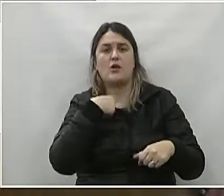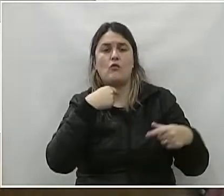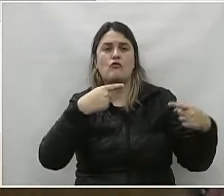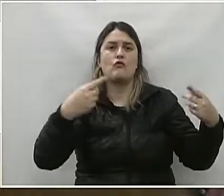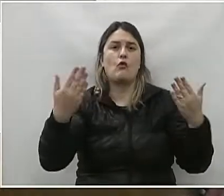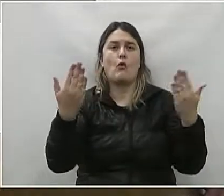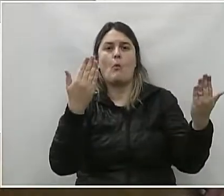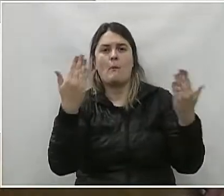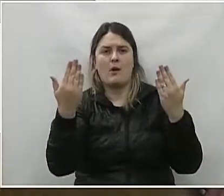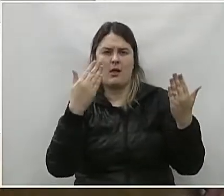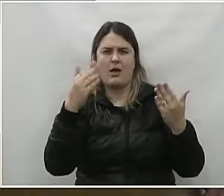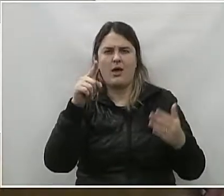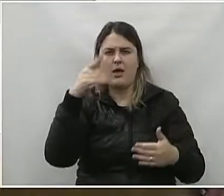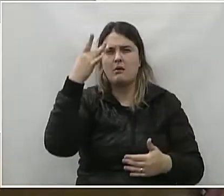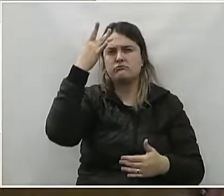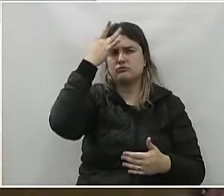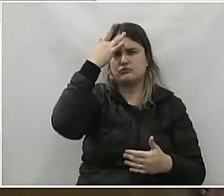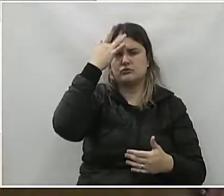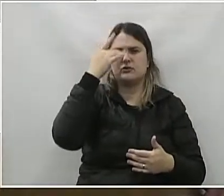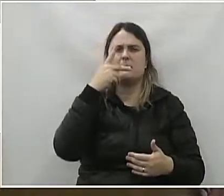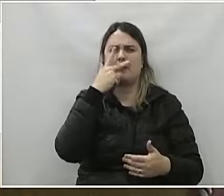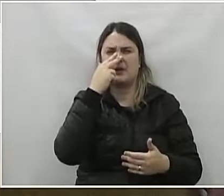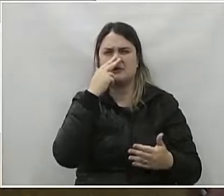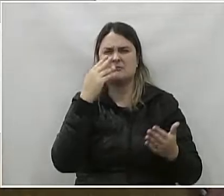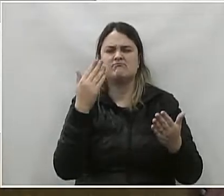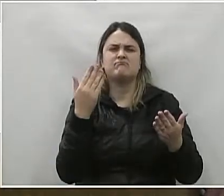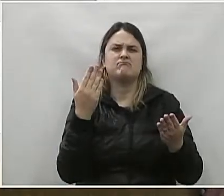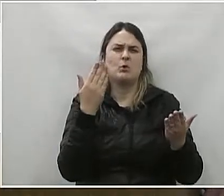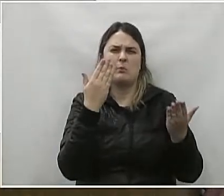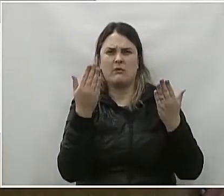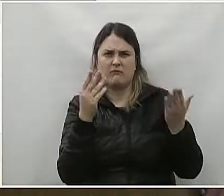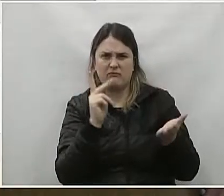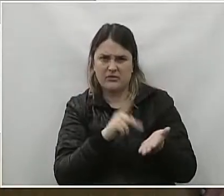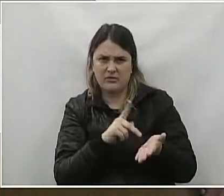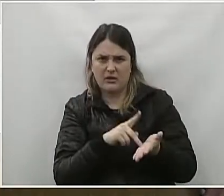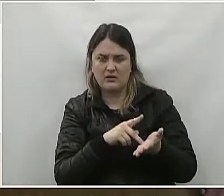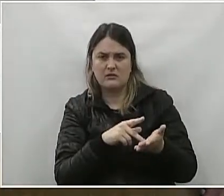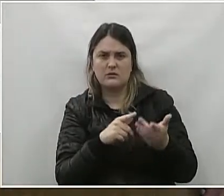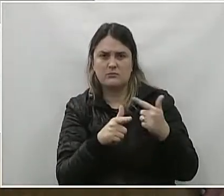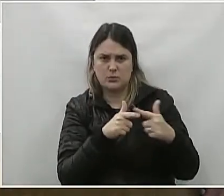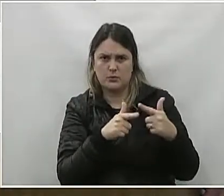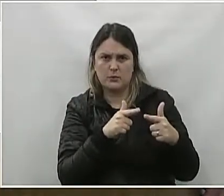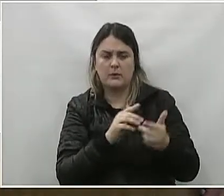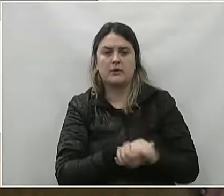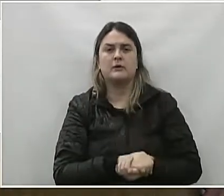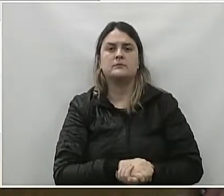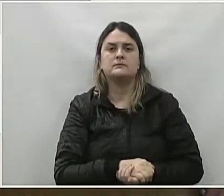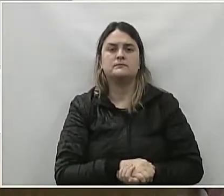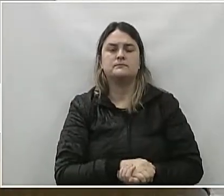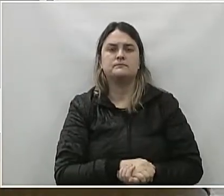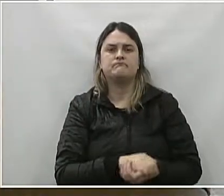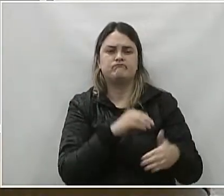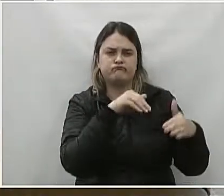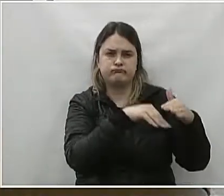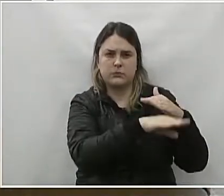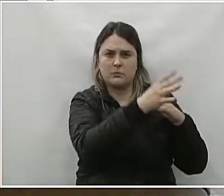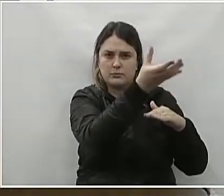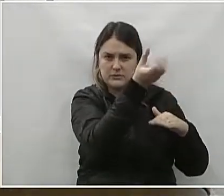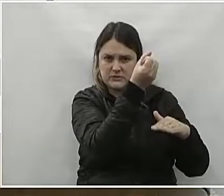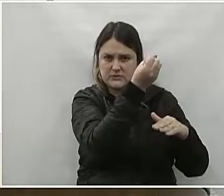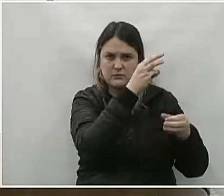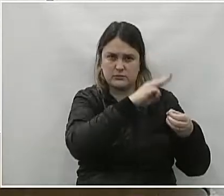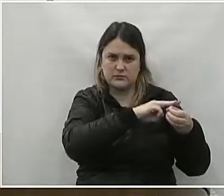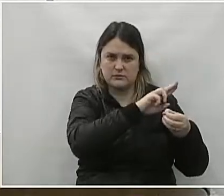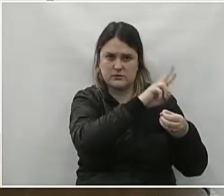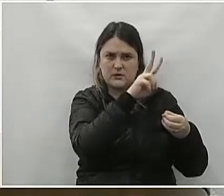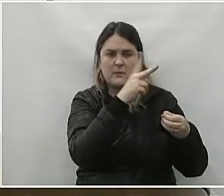aqui meio absurda, mas é a comparação mais real desse problema do fundão. O fundão de União da Vitória é